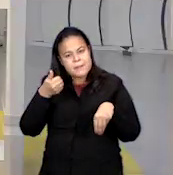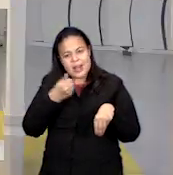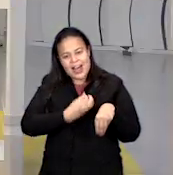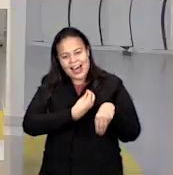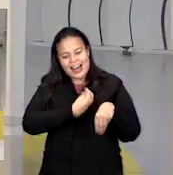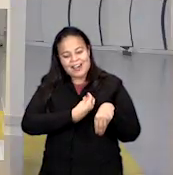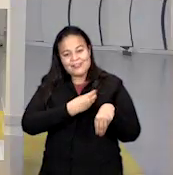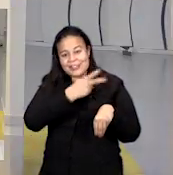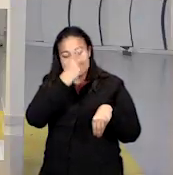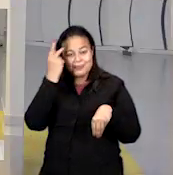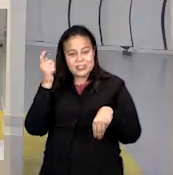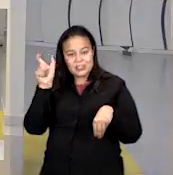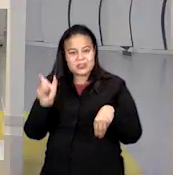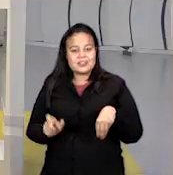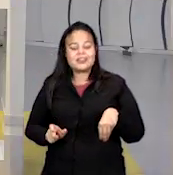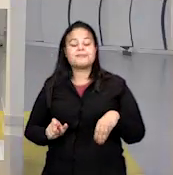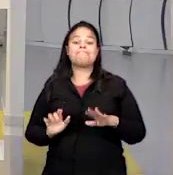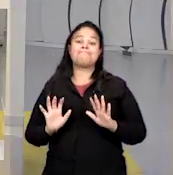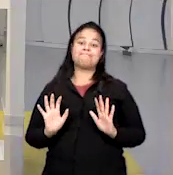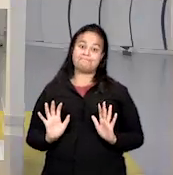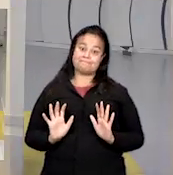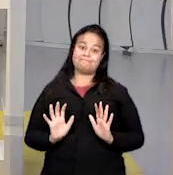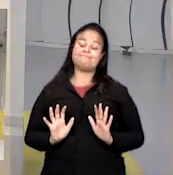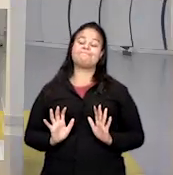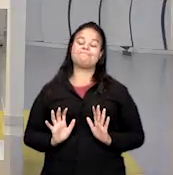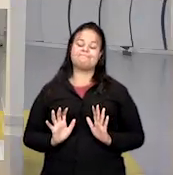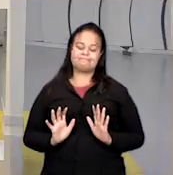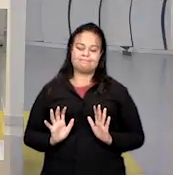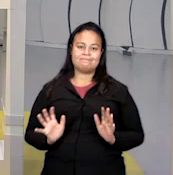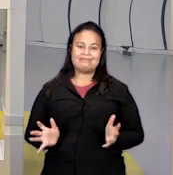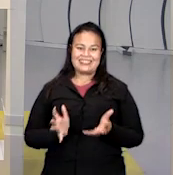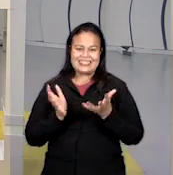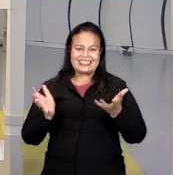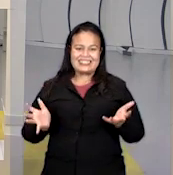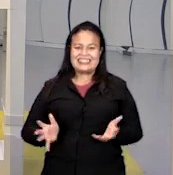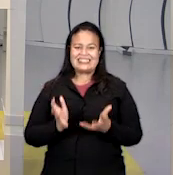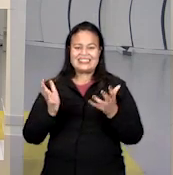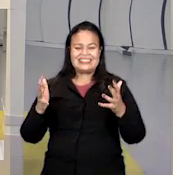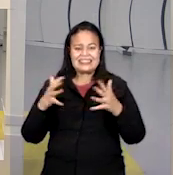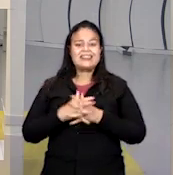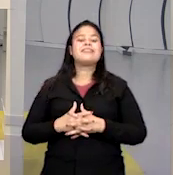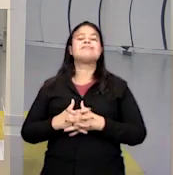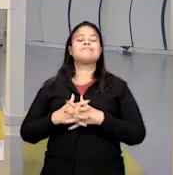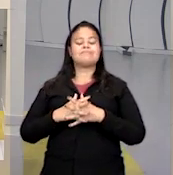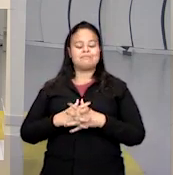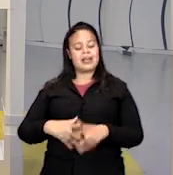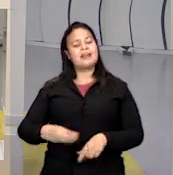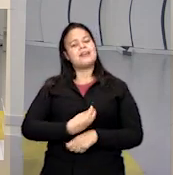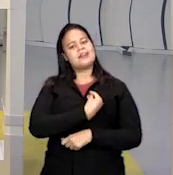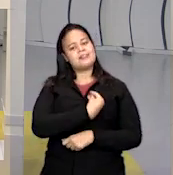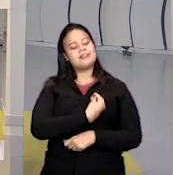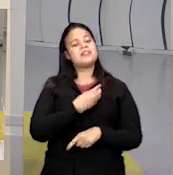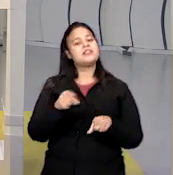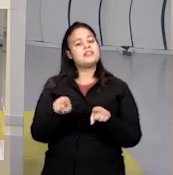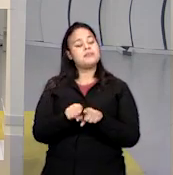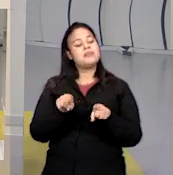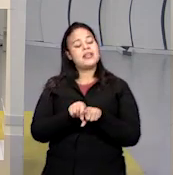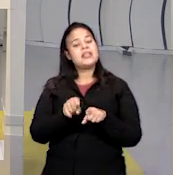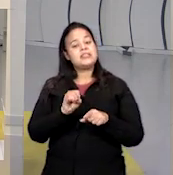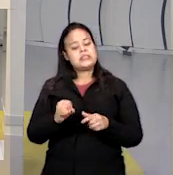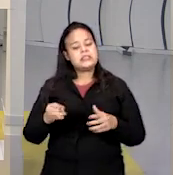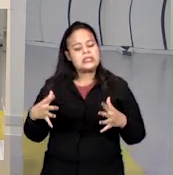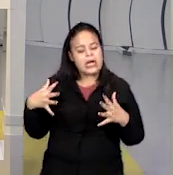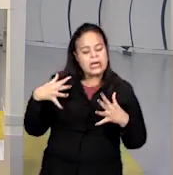das pessoas, acaba contribuindo para atrapalhar a vida das pessoas também quando esse tipo de